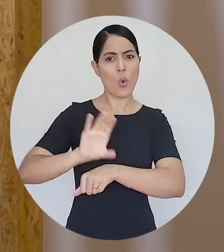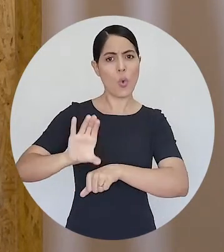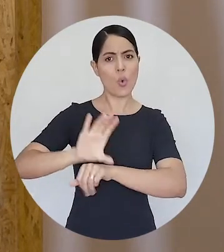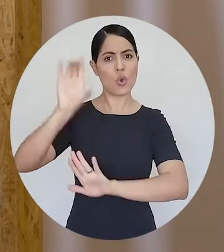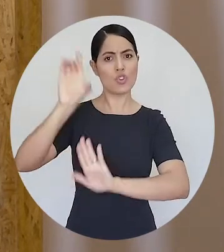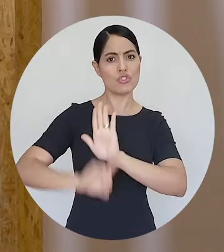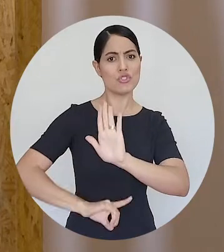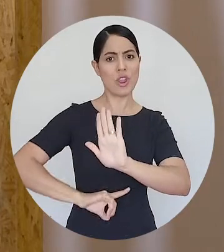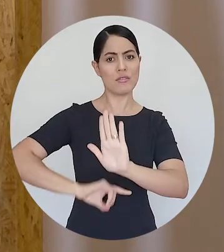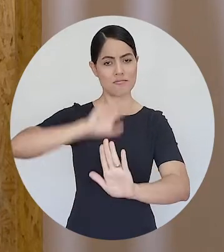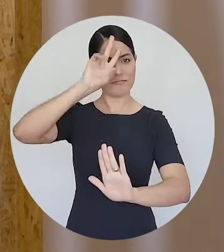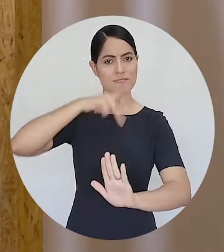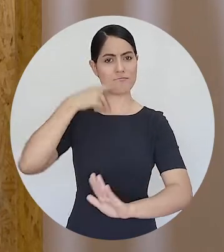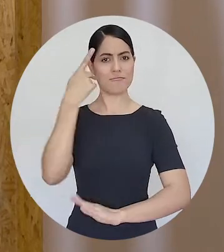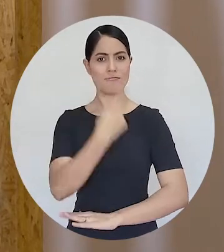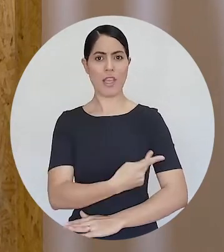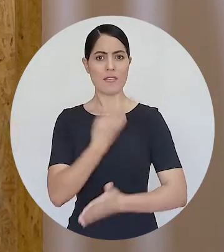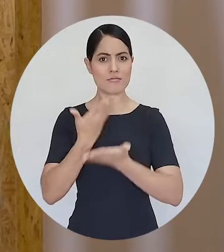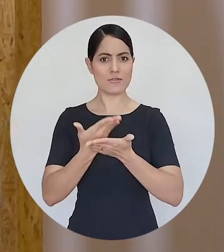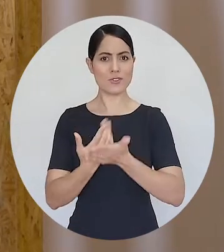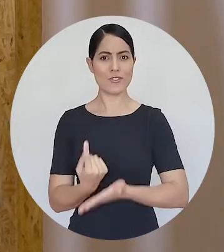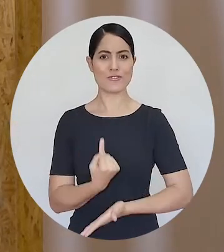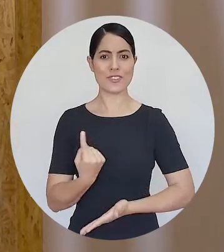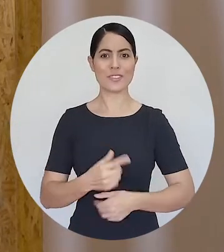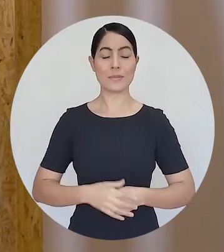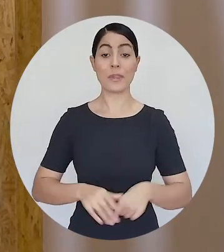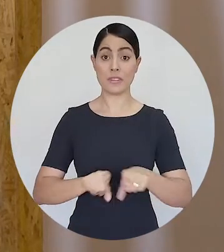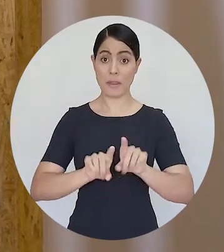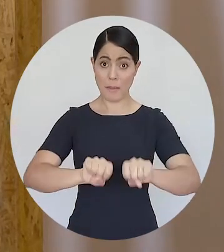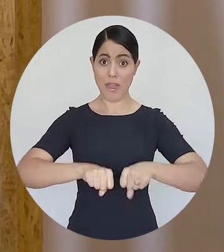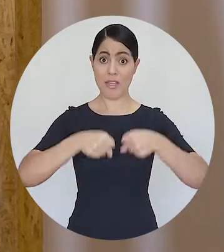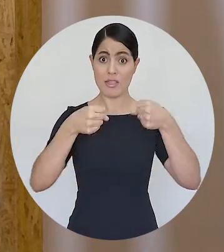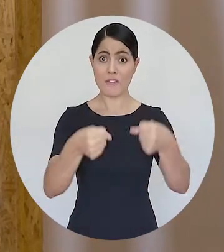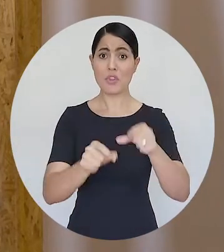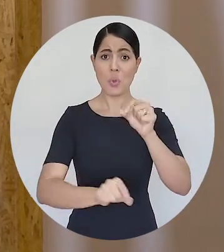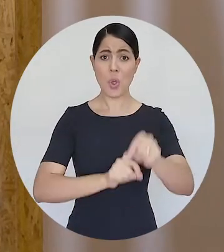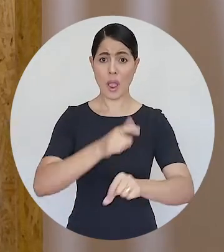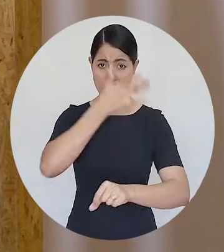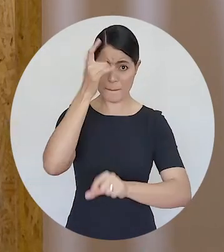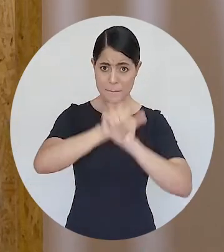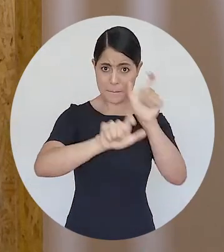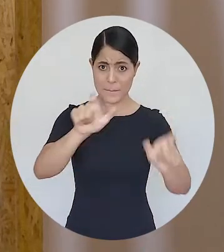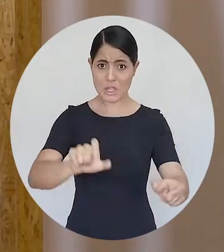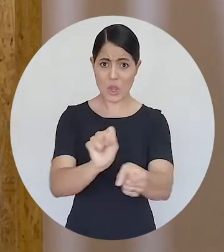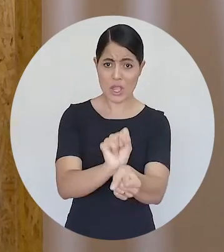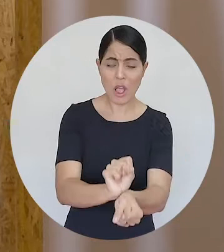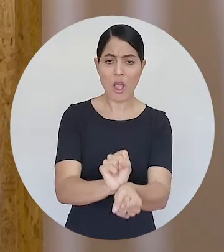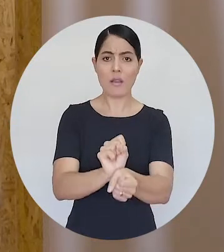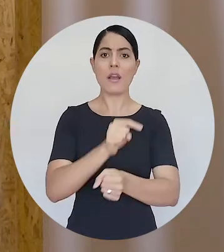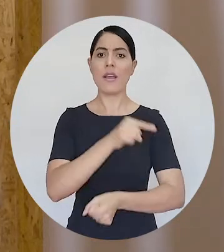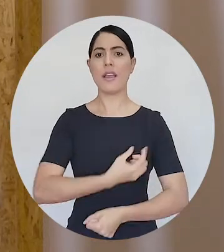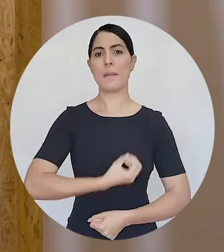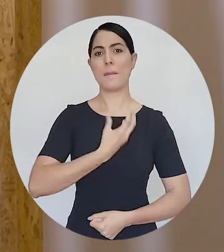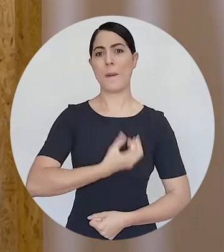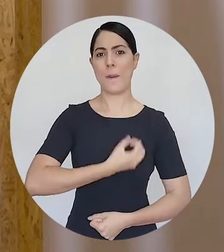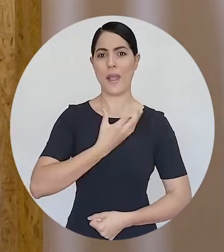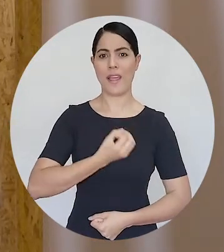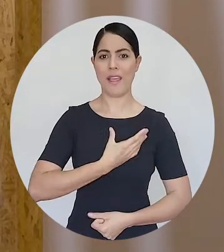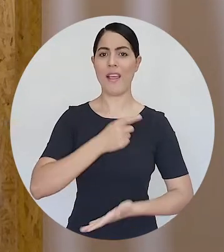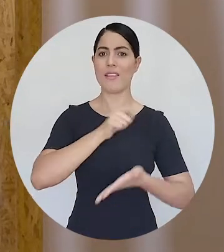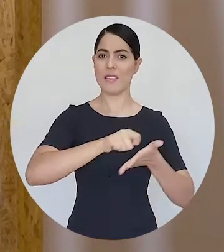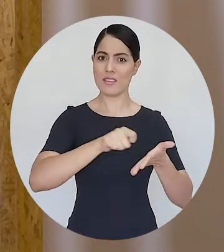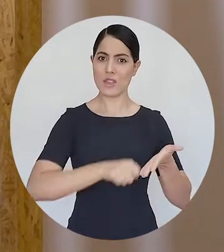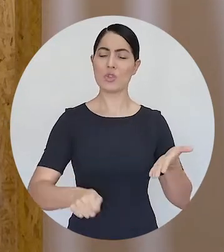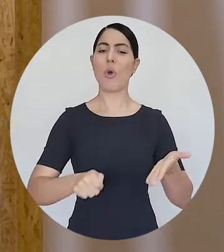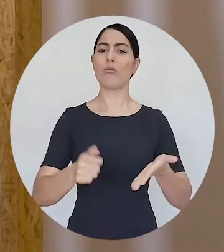passou a exercer função defendendo escravos. Também foi ativista político, escritor, poeta e jornalista.